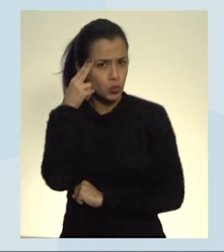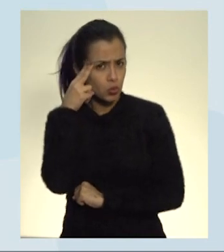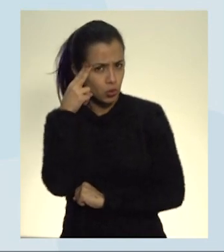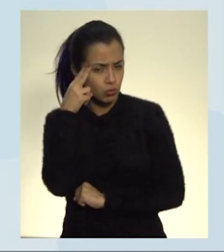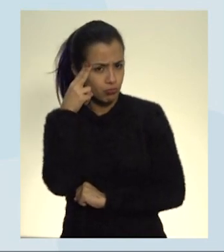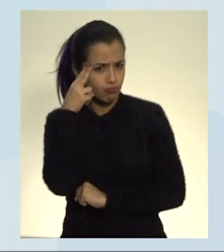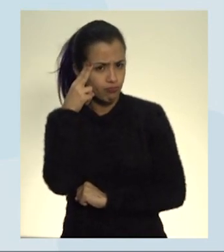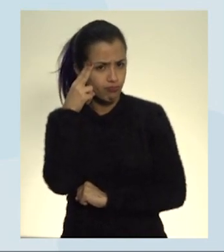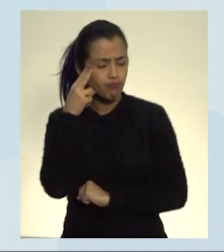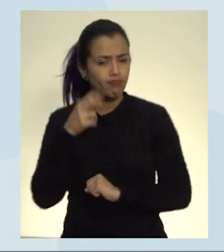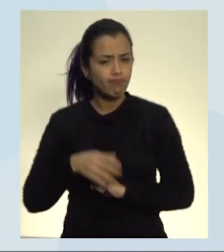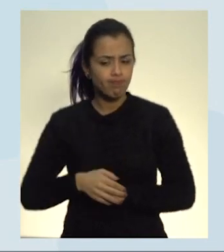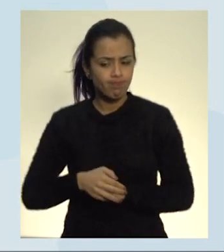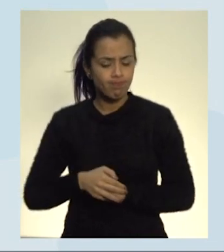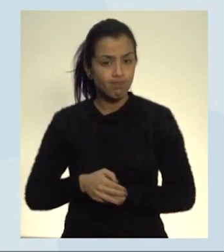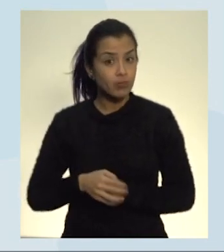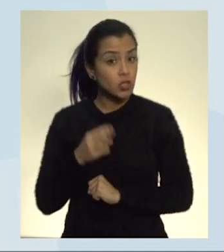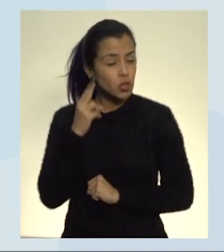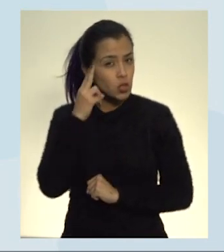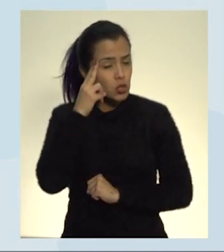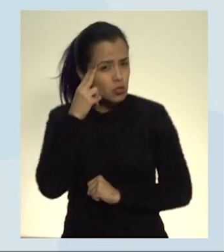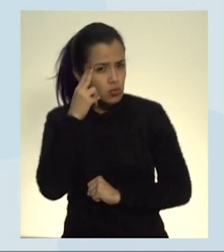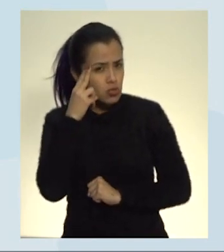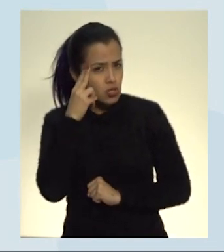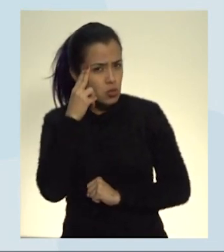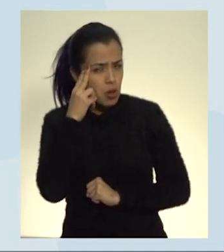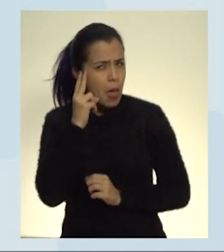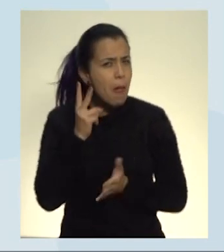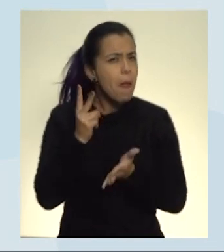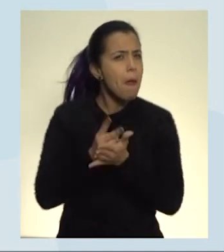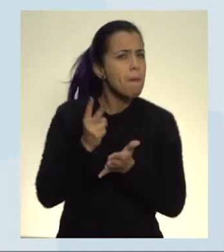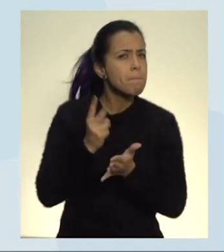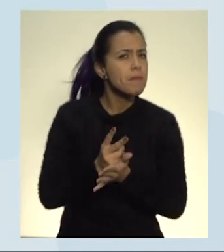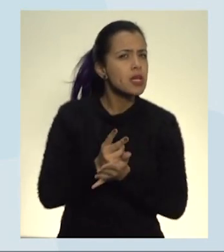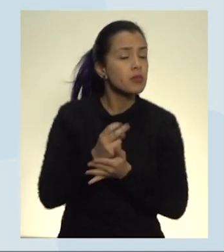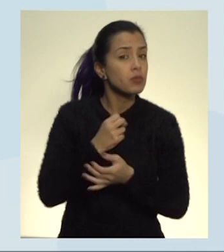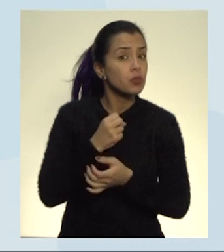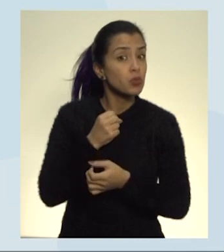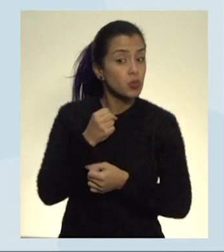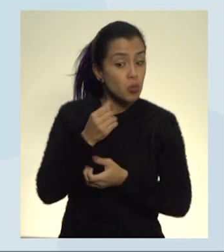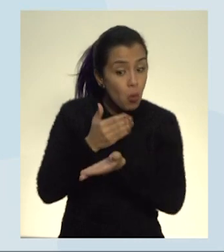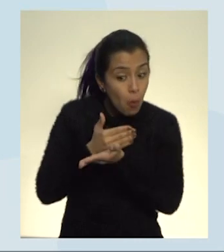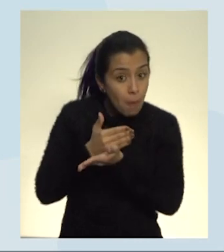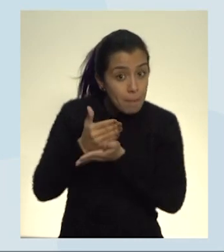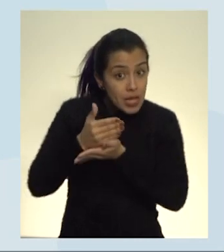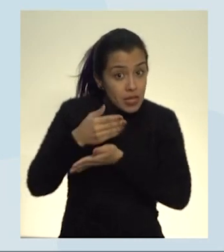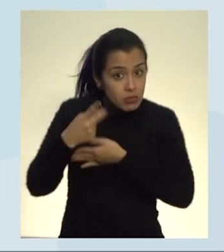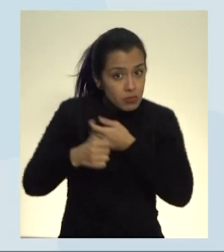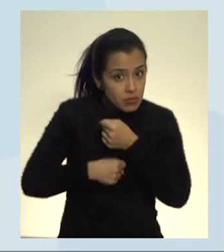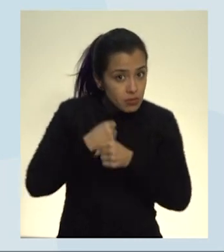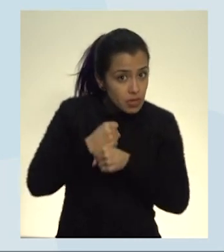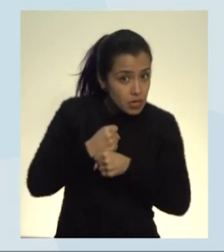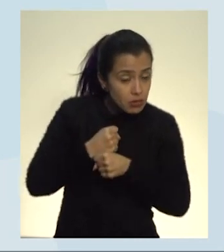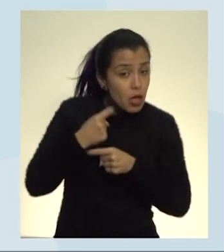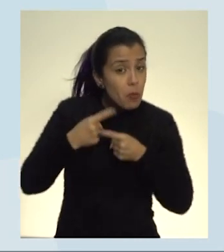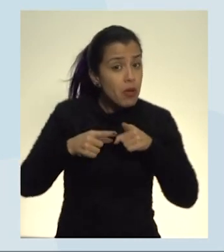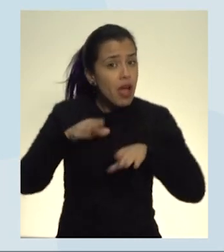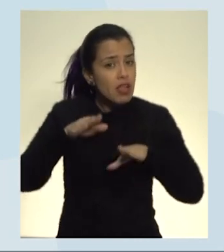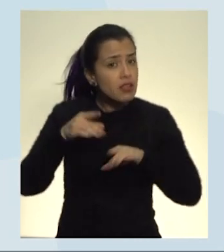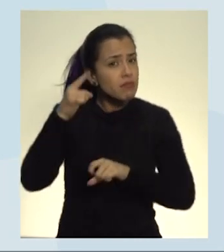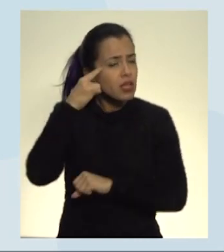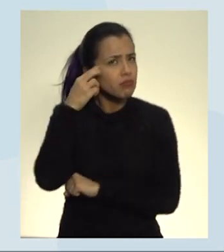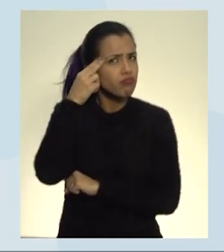Então, sonho é o mesmo que tinha no começo do ano? Porque muitas vezes a gente pensa num sonho,